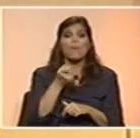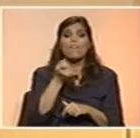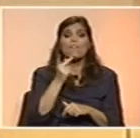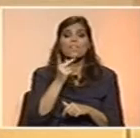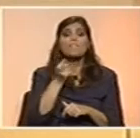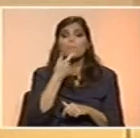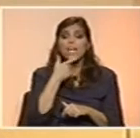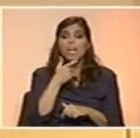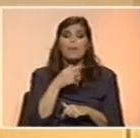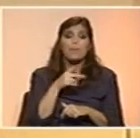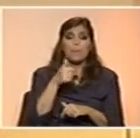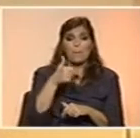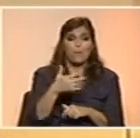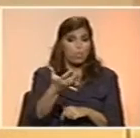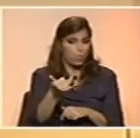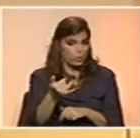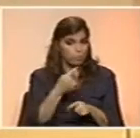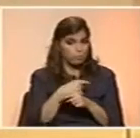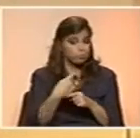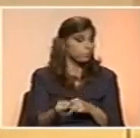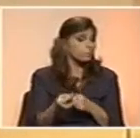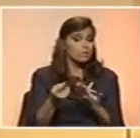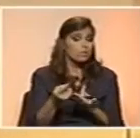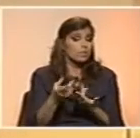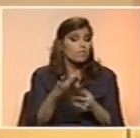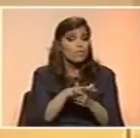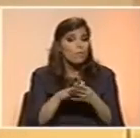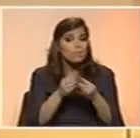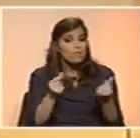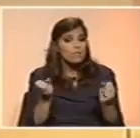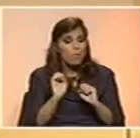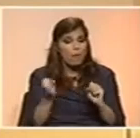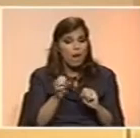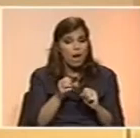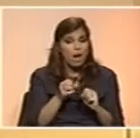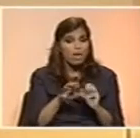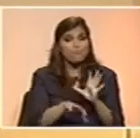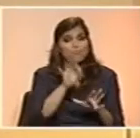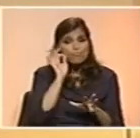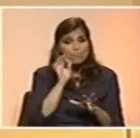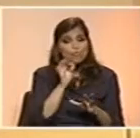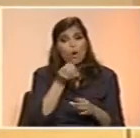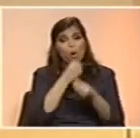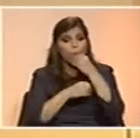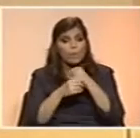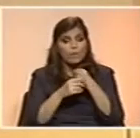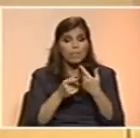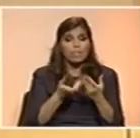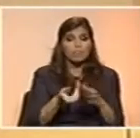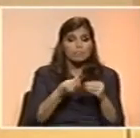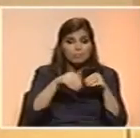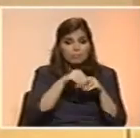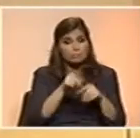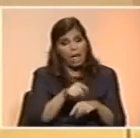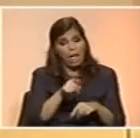facto aí não há muita forma de contornar, a não ser uma de duas hipóteses: ou optam por alimentos fortificados ou optam por fazer uma